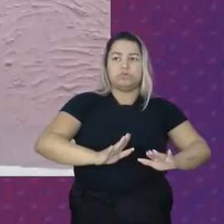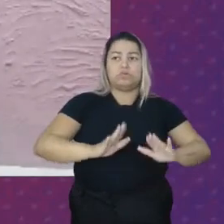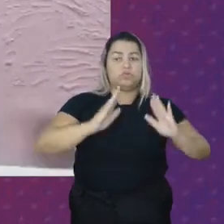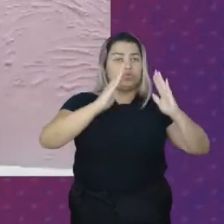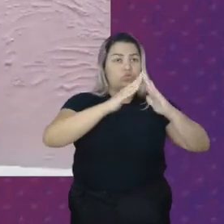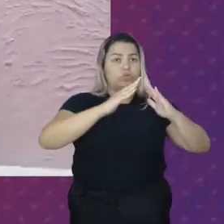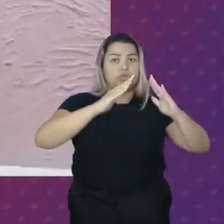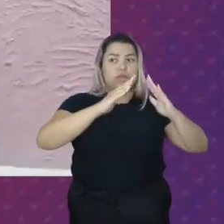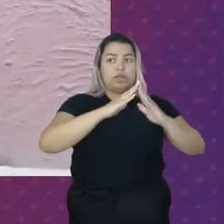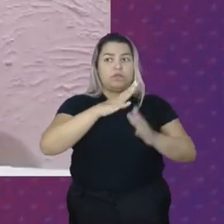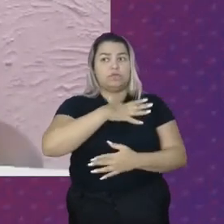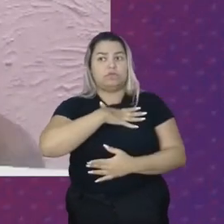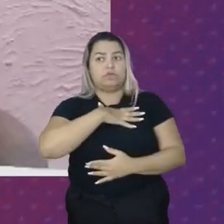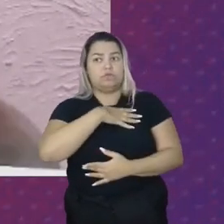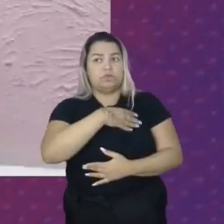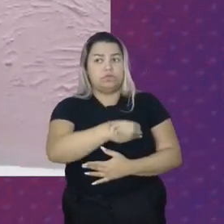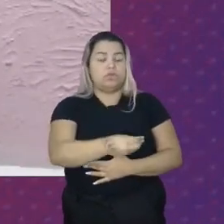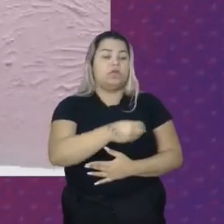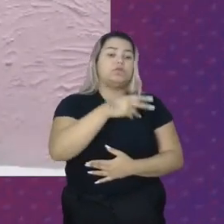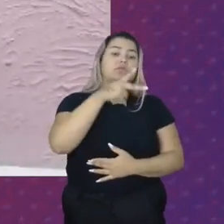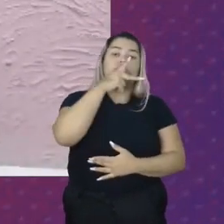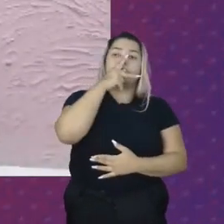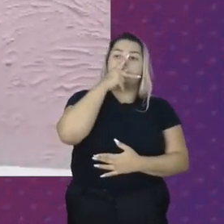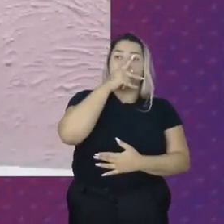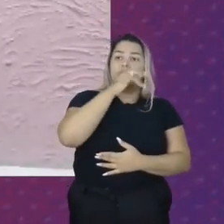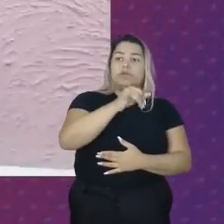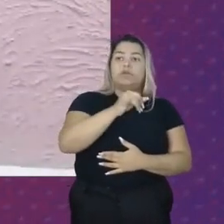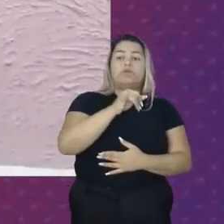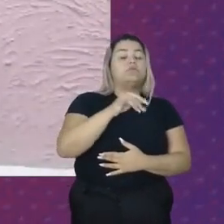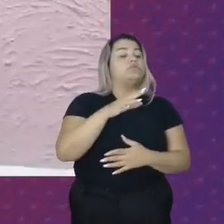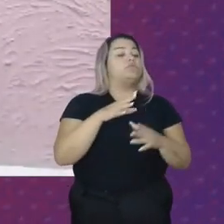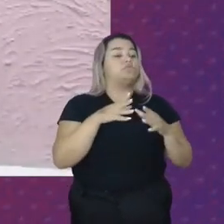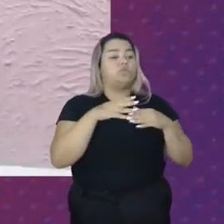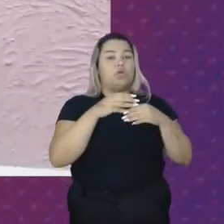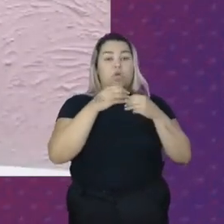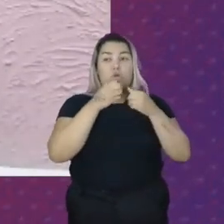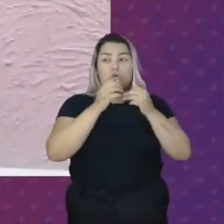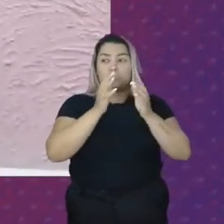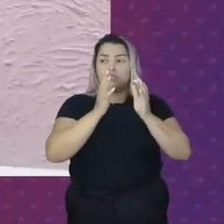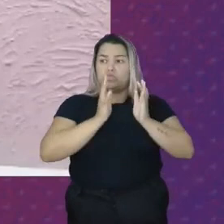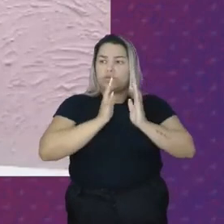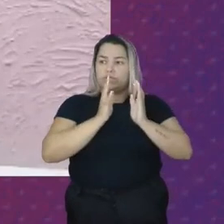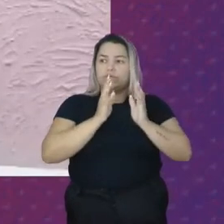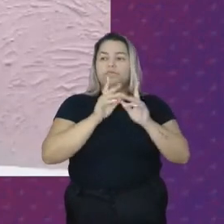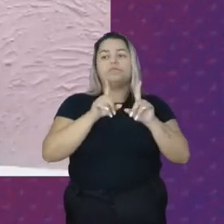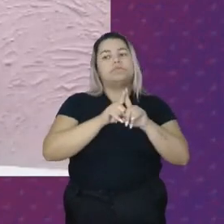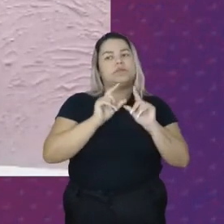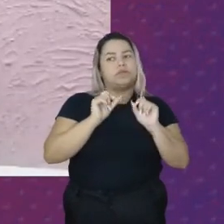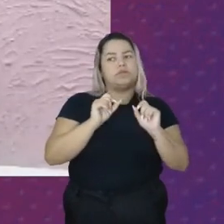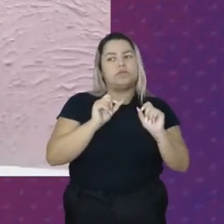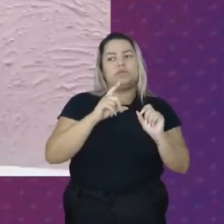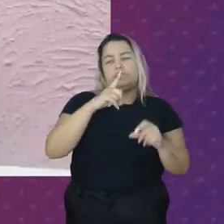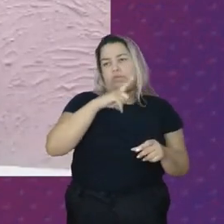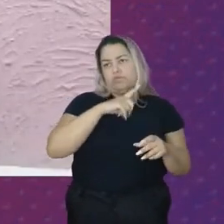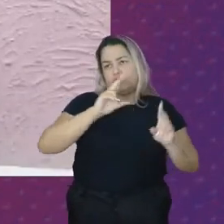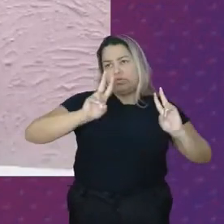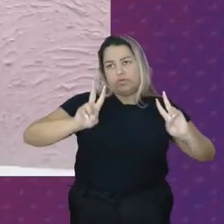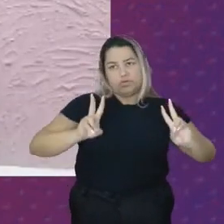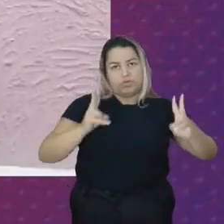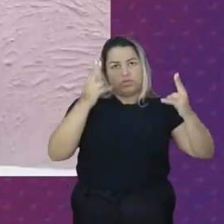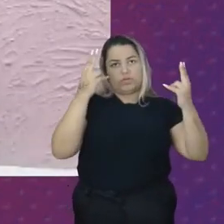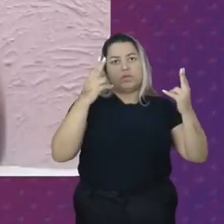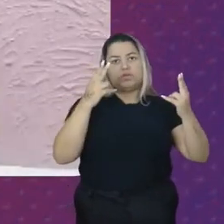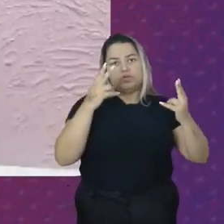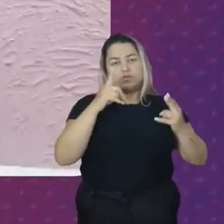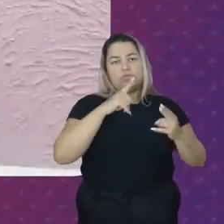sua casa, seus filhos, seus pais, né, seus bens. Então, a trabalhadora tem que ser muito valorizada,